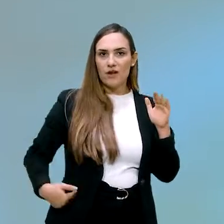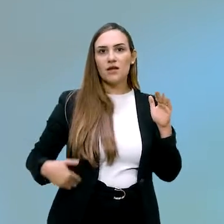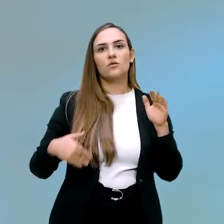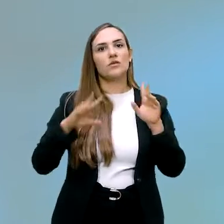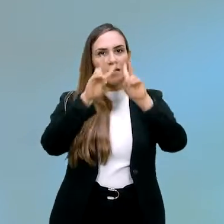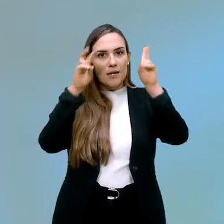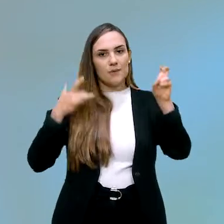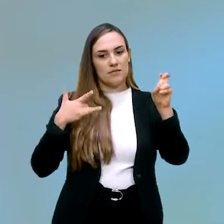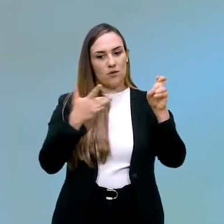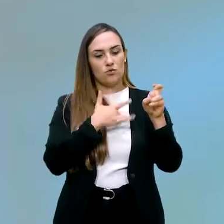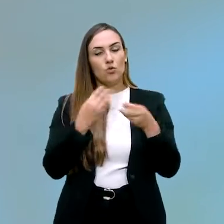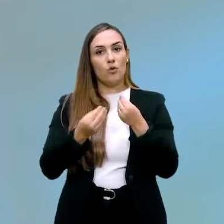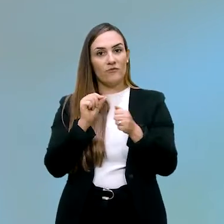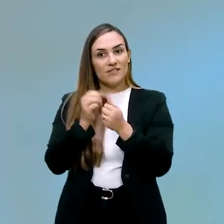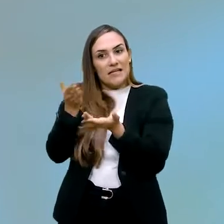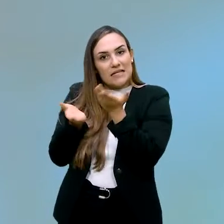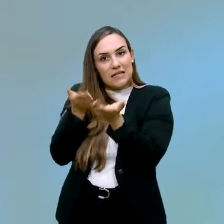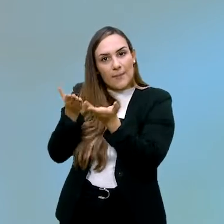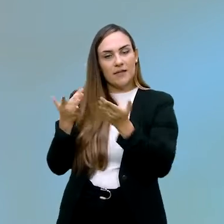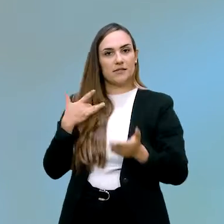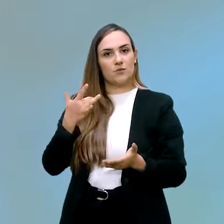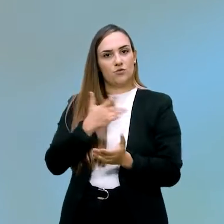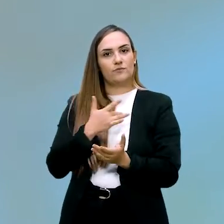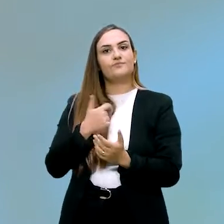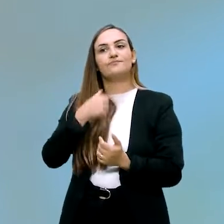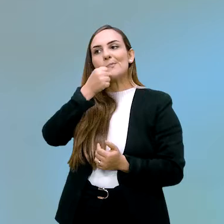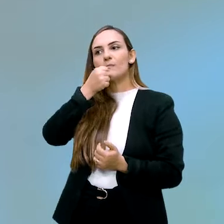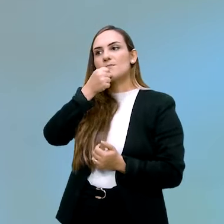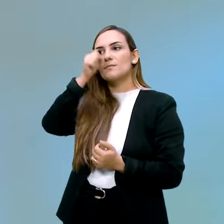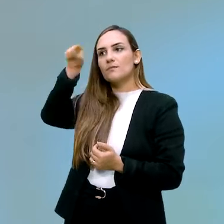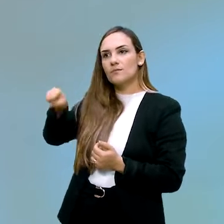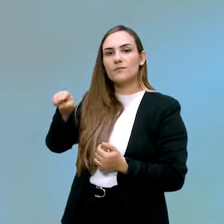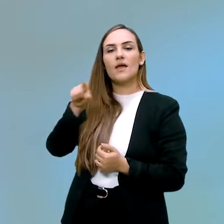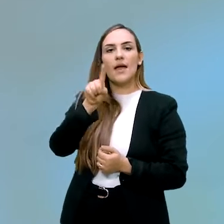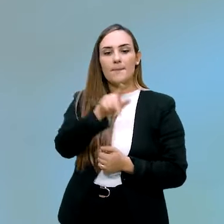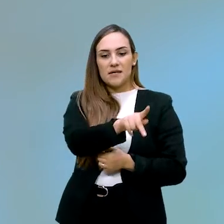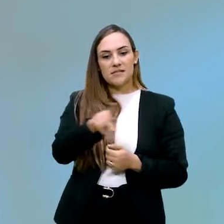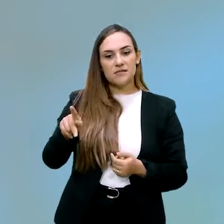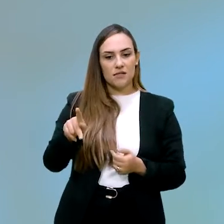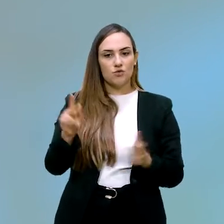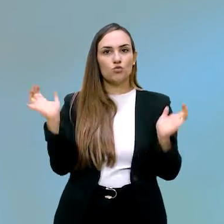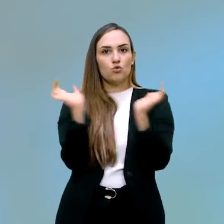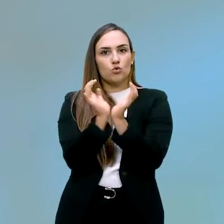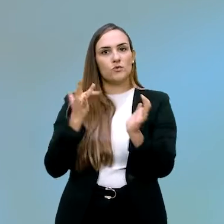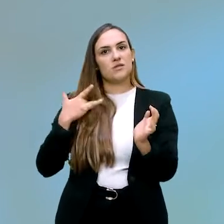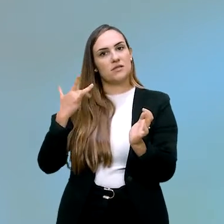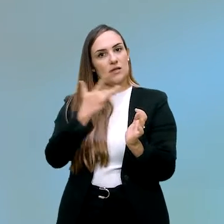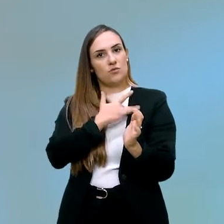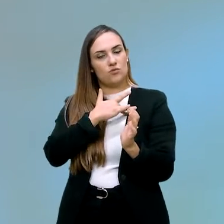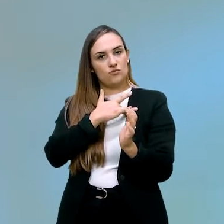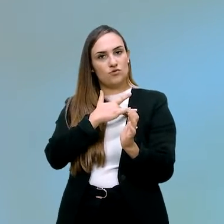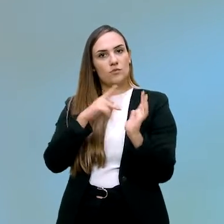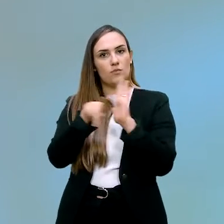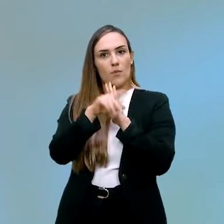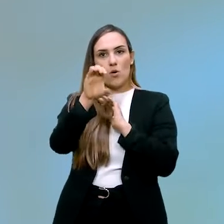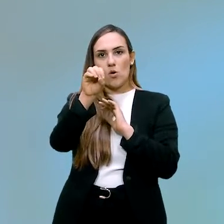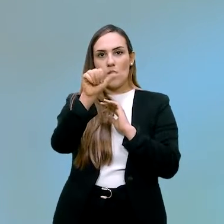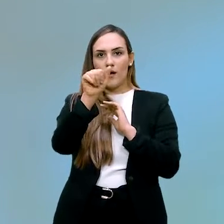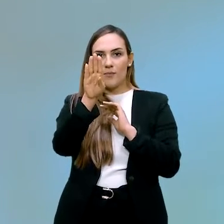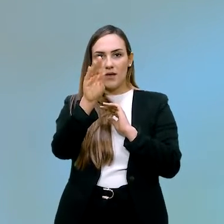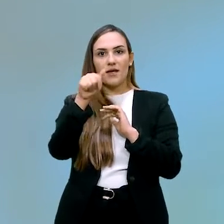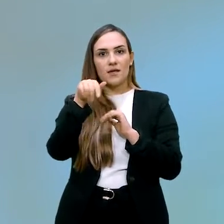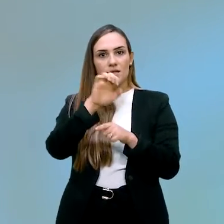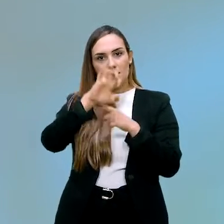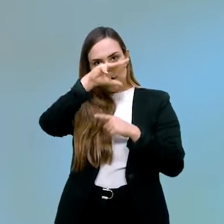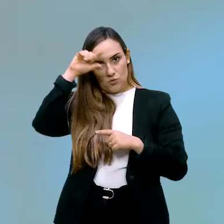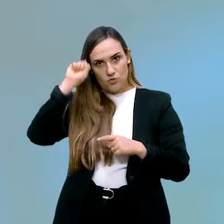medicamentos e tratamentos de saúde. O meu entrevistado nessa edição é o presidente da Comissão de Saúde Suplementar da OAB de Mato Grosso